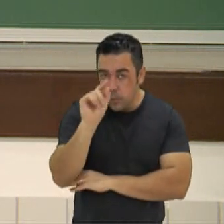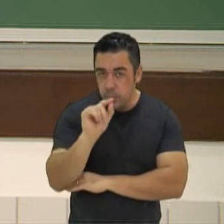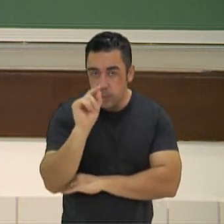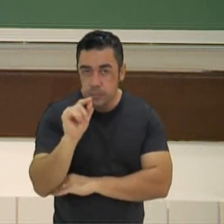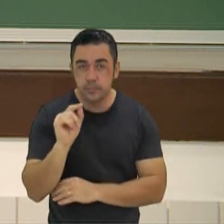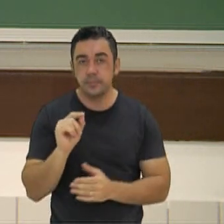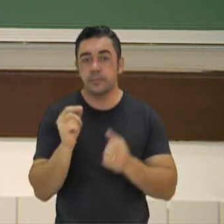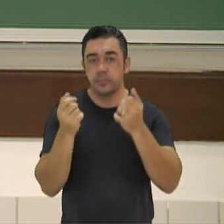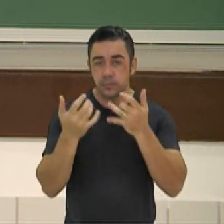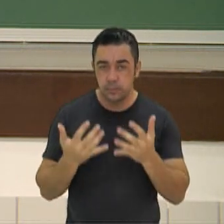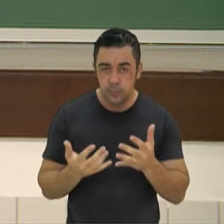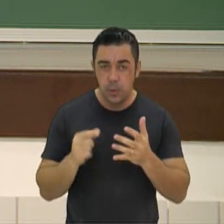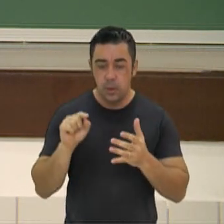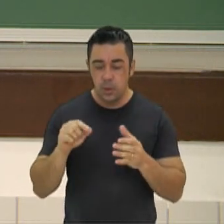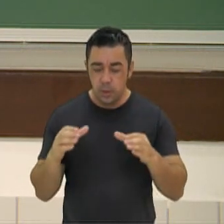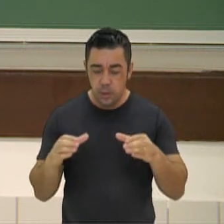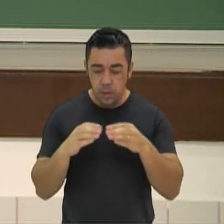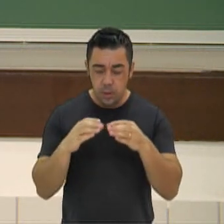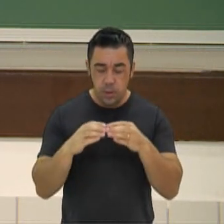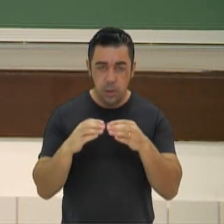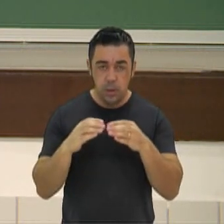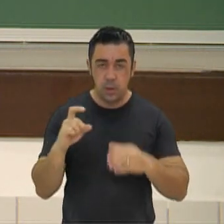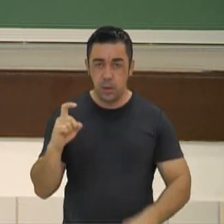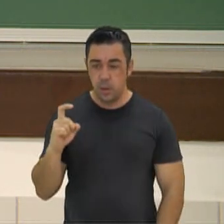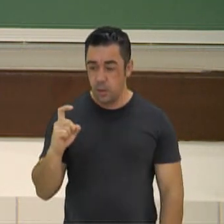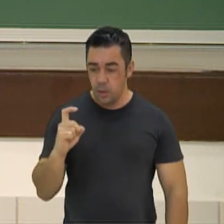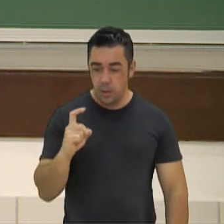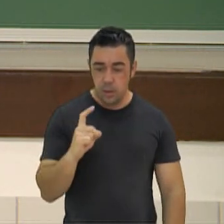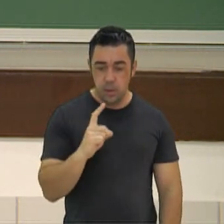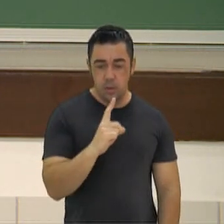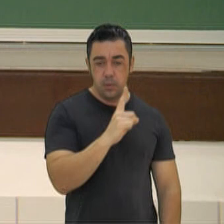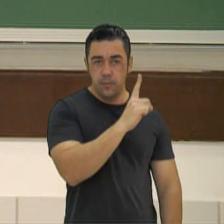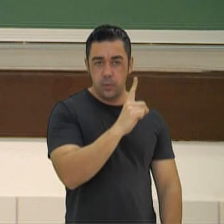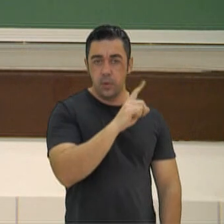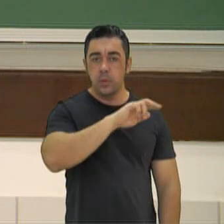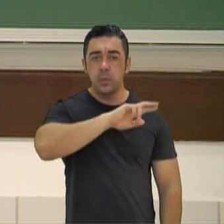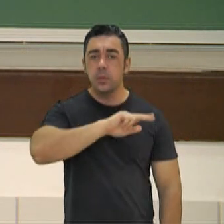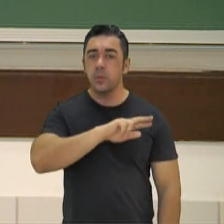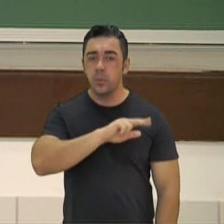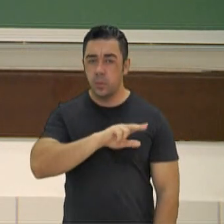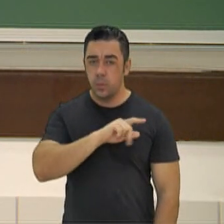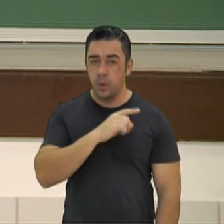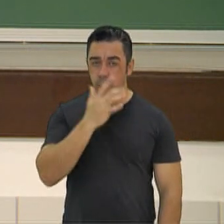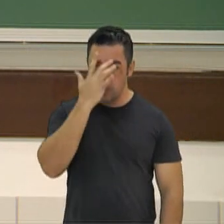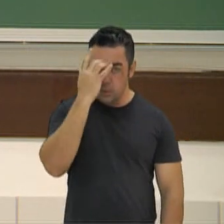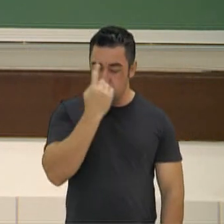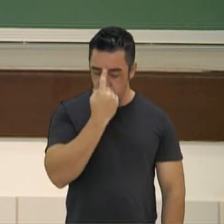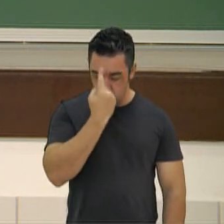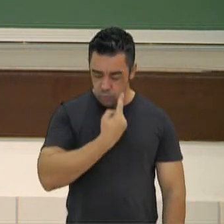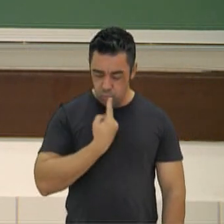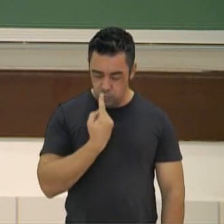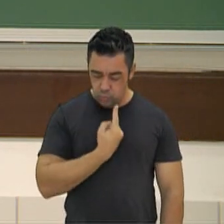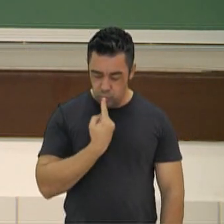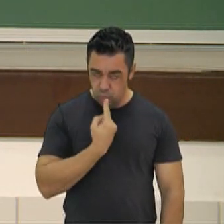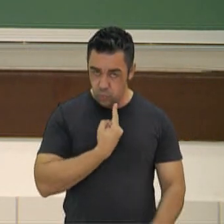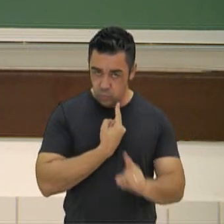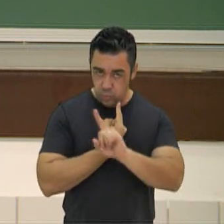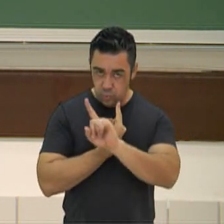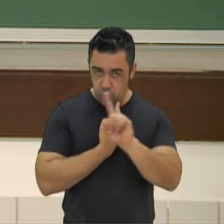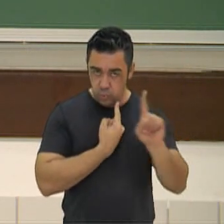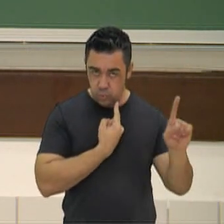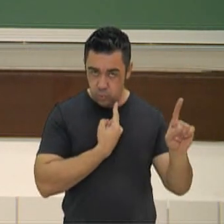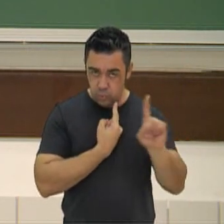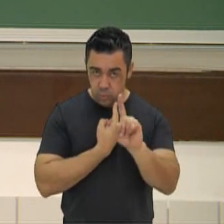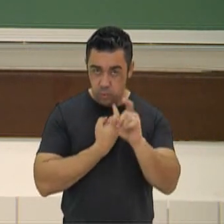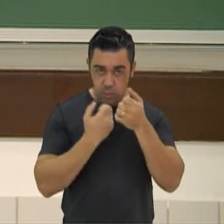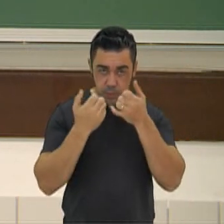quando nós estamos falando em aspectos evolutivos, nós não estamos falando em indivíduos únicos, tá? Nós estamos falando